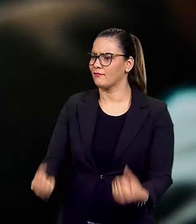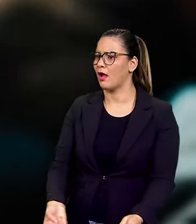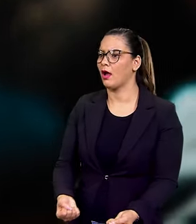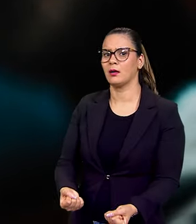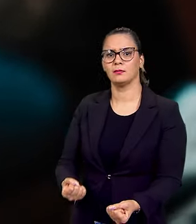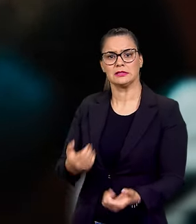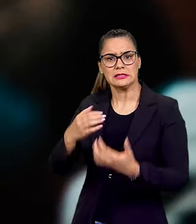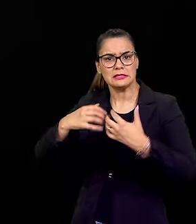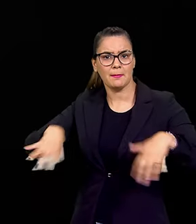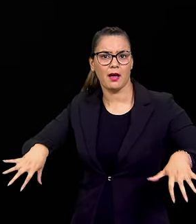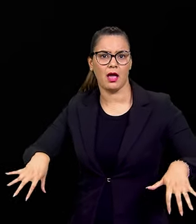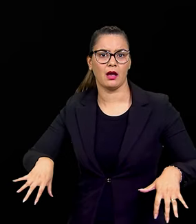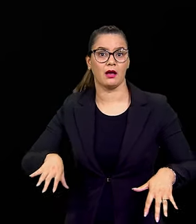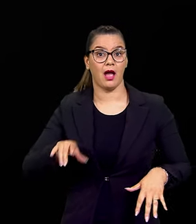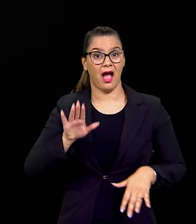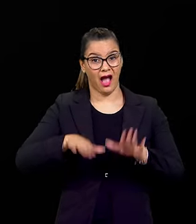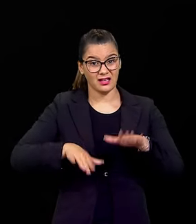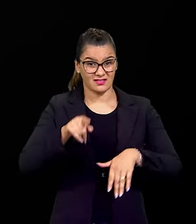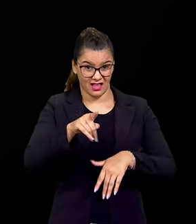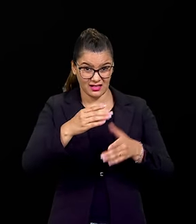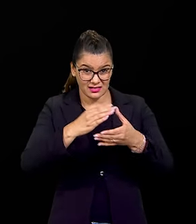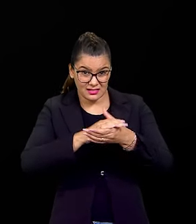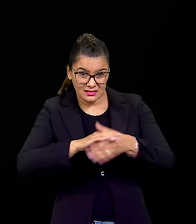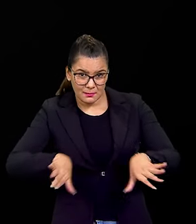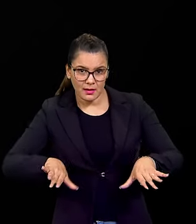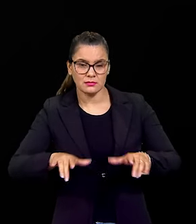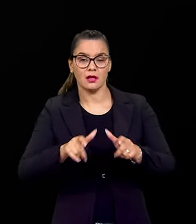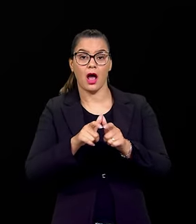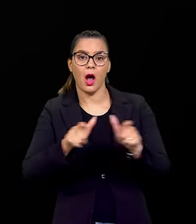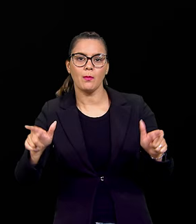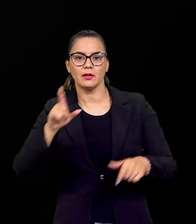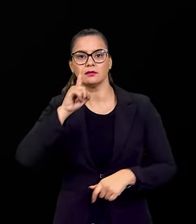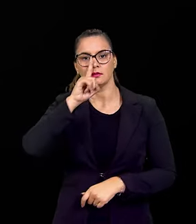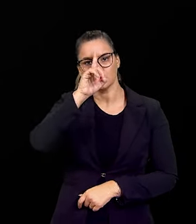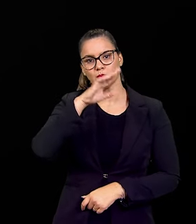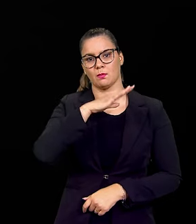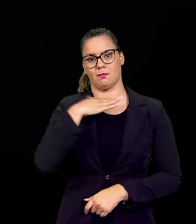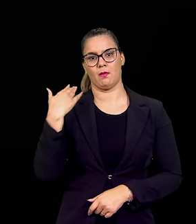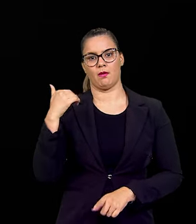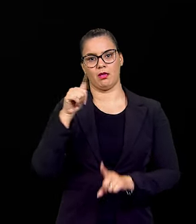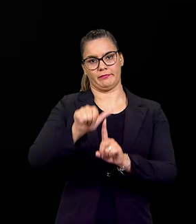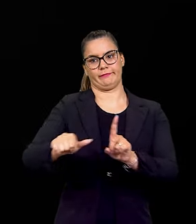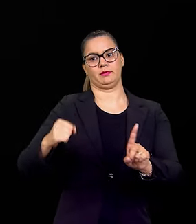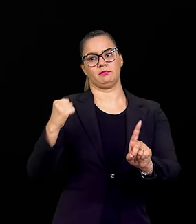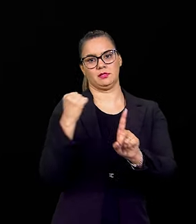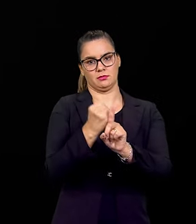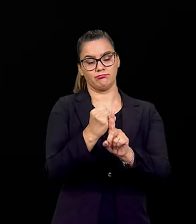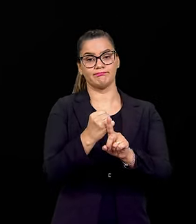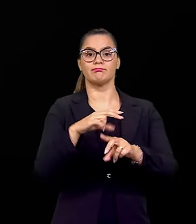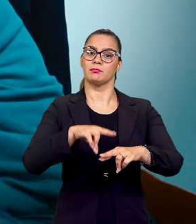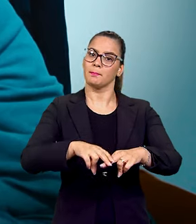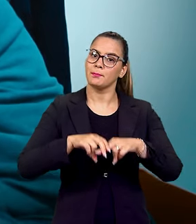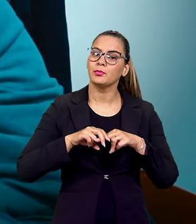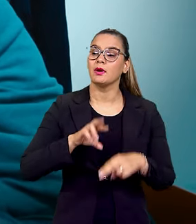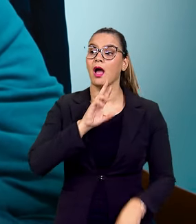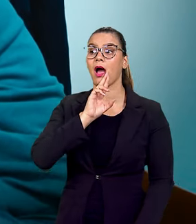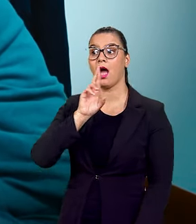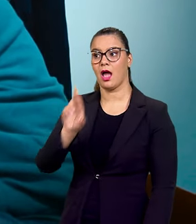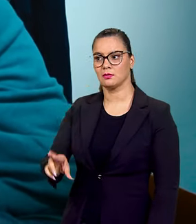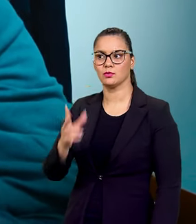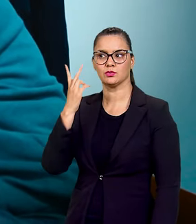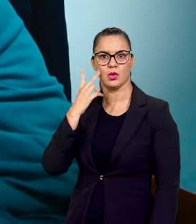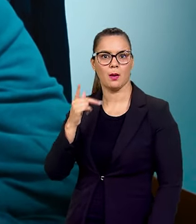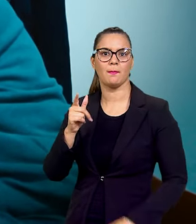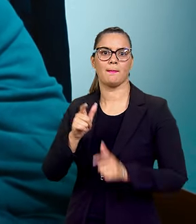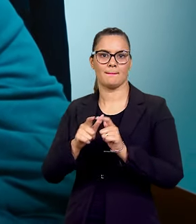de separação. Mas tantas vezes é essa separação que aumenta muito o risco de morte do feminicídio. Por isso,